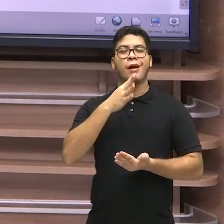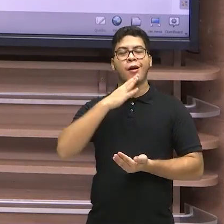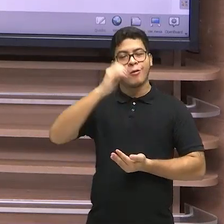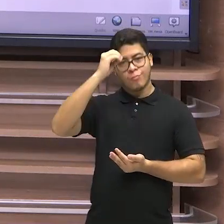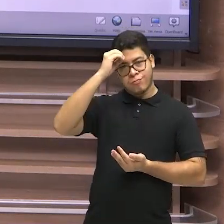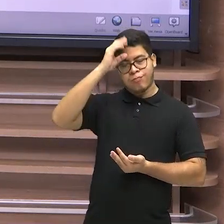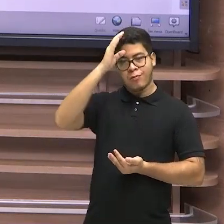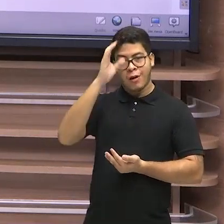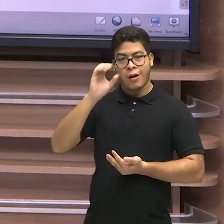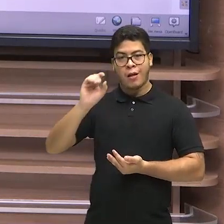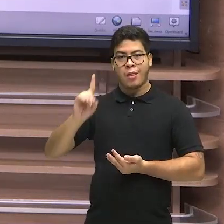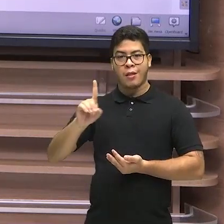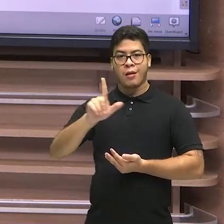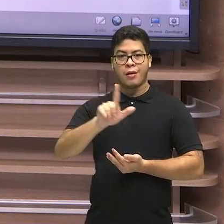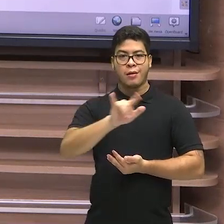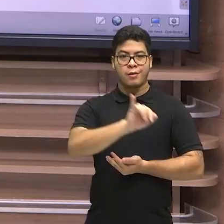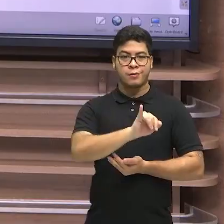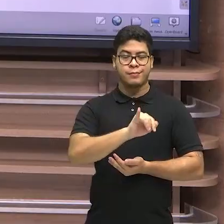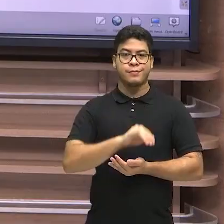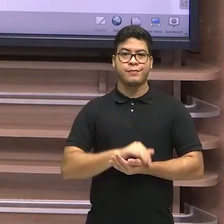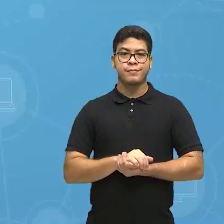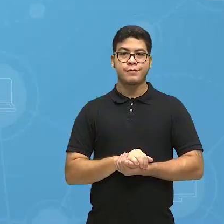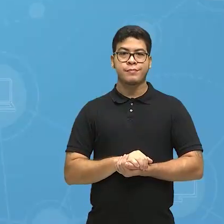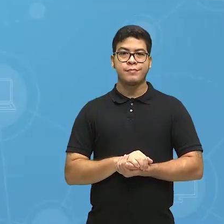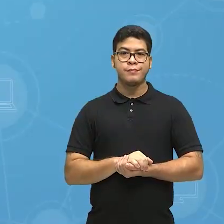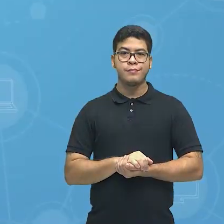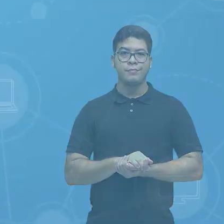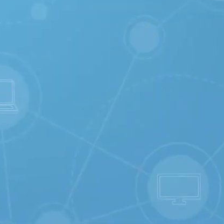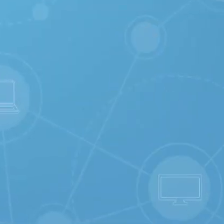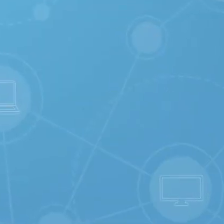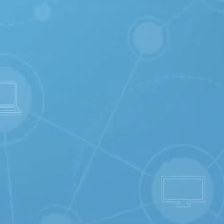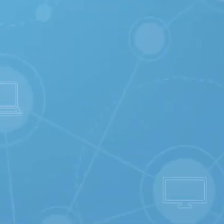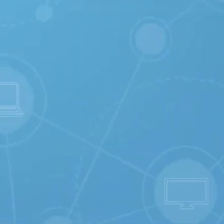vamos para a nossa dinâmica local interativa.